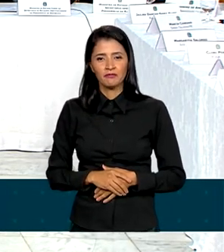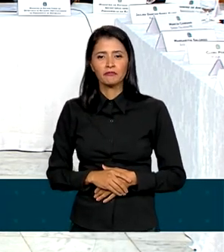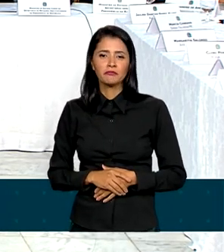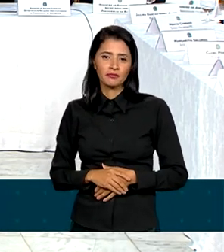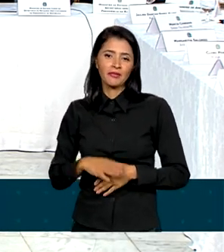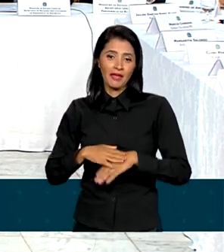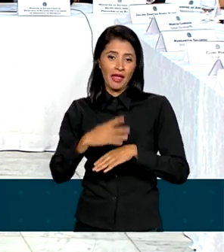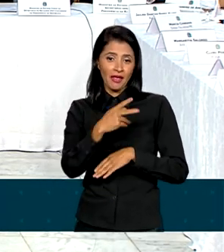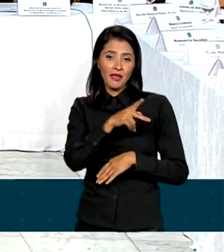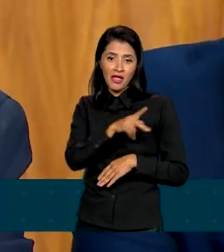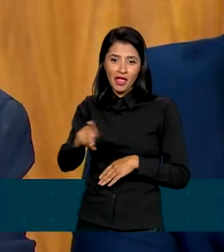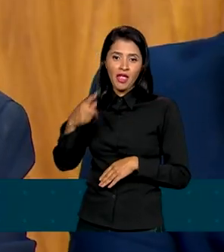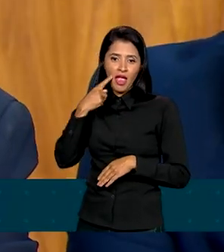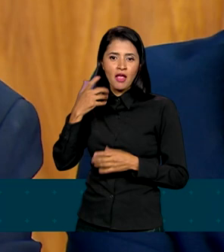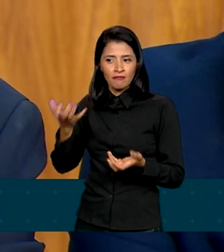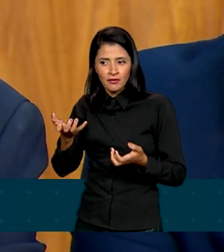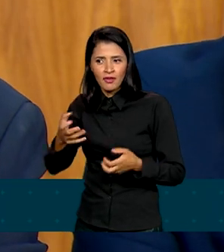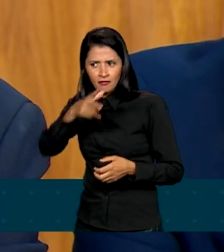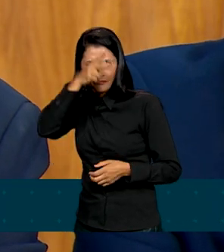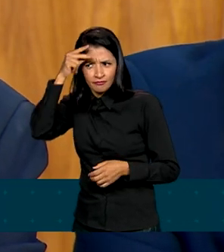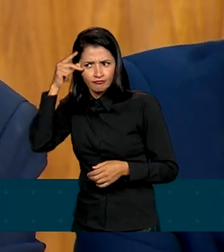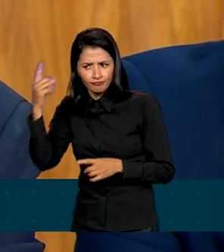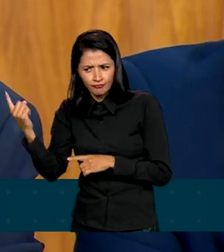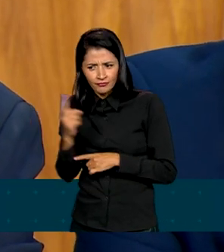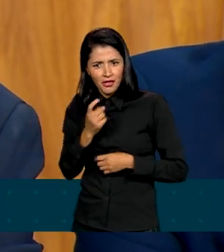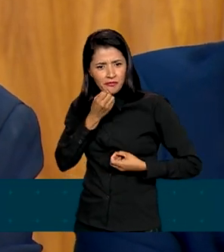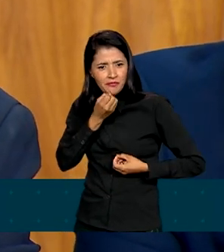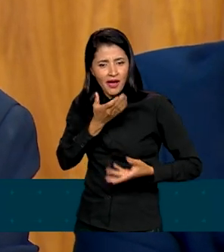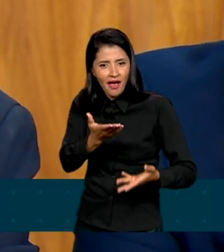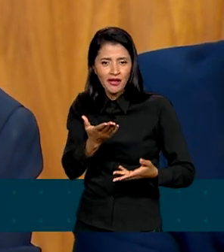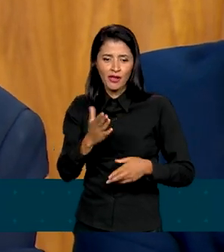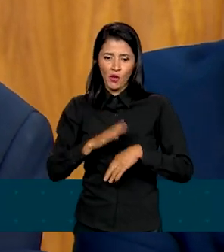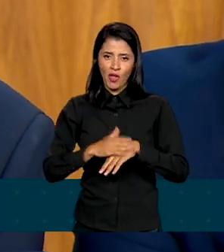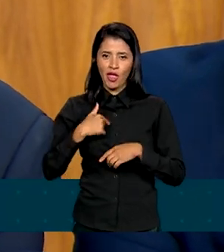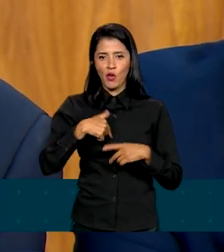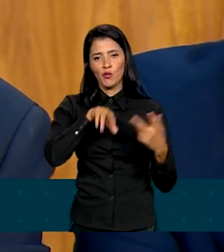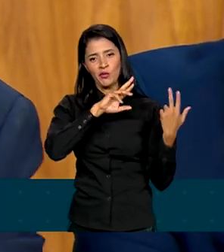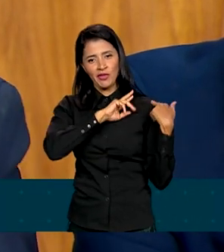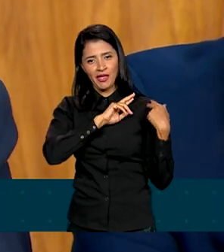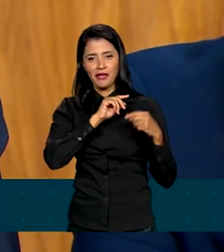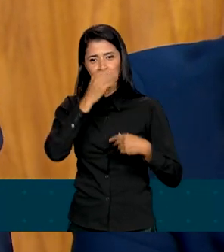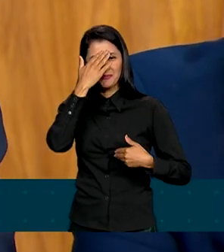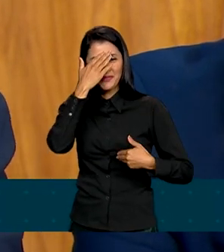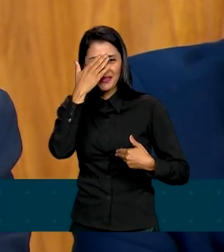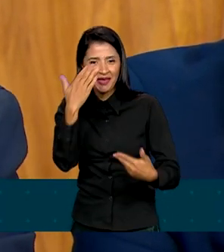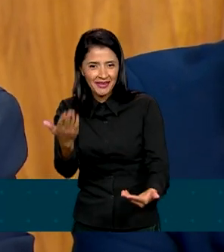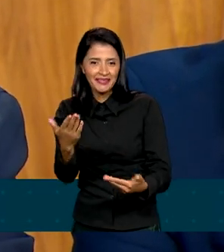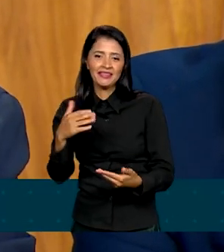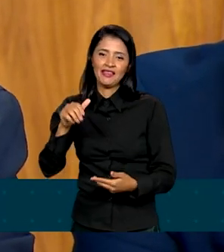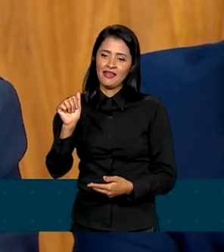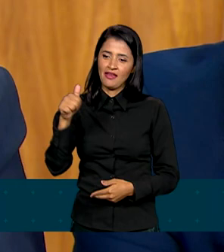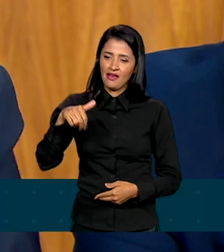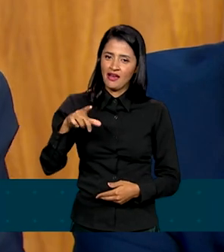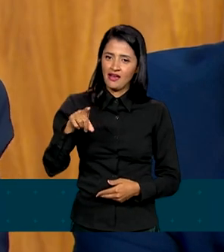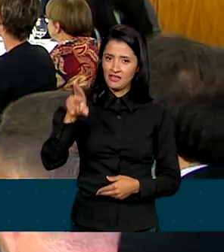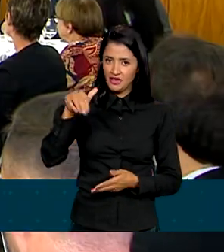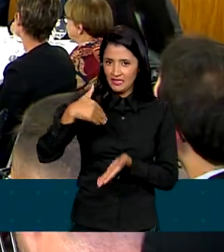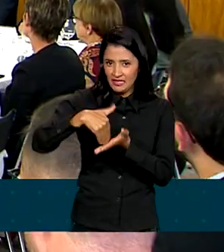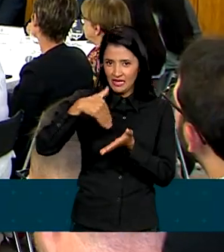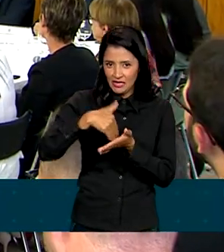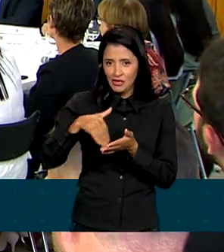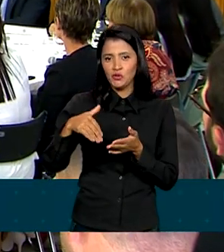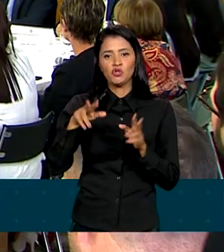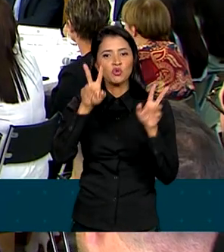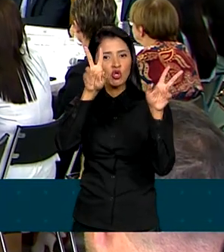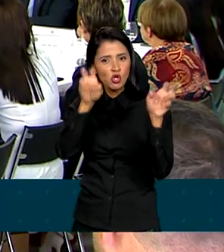Ele faz questão de ouvir as prefeitas e prefeitos. Então, coube a mim aqui, agradecer ao André Siciliano, que é da Secretaria de Assuntos